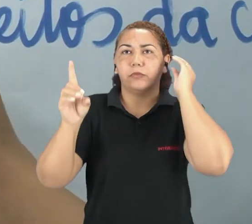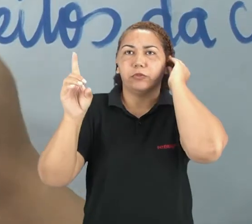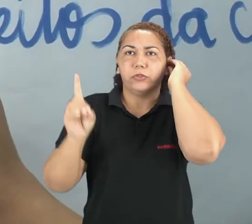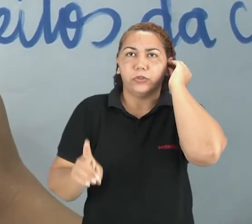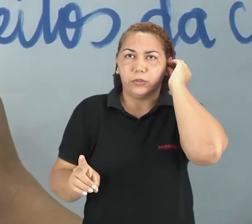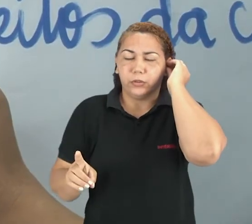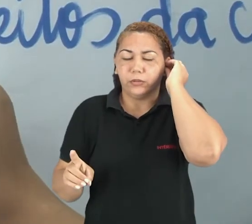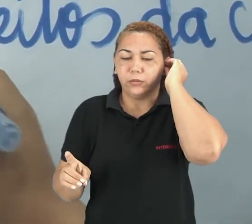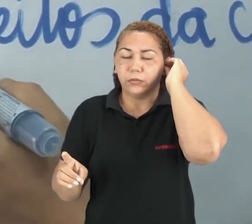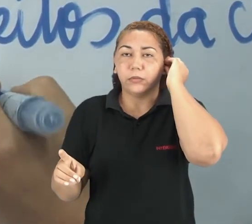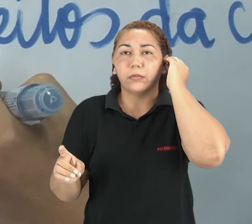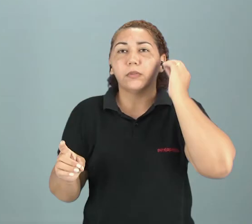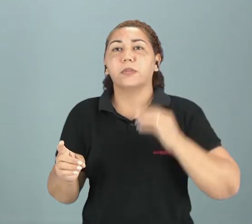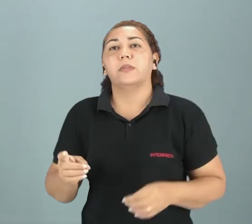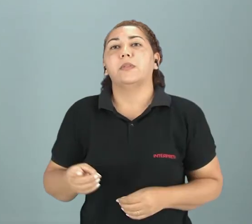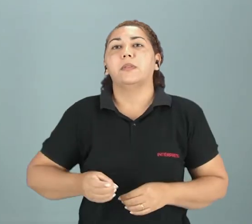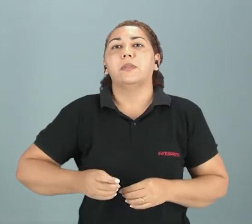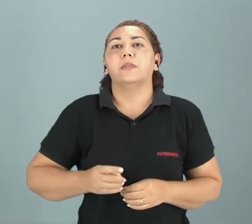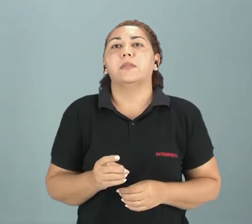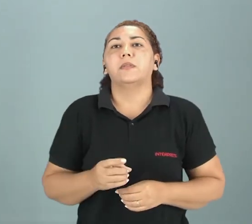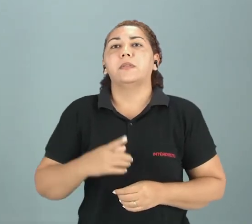de ter